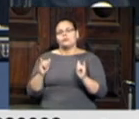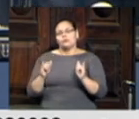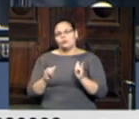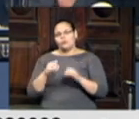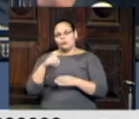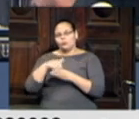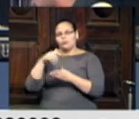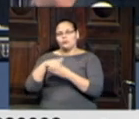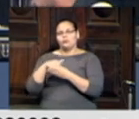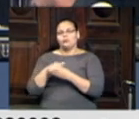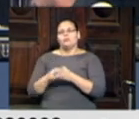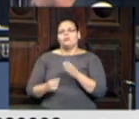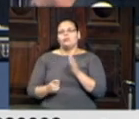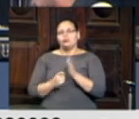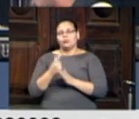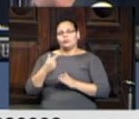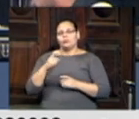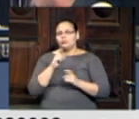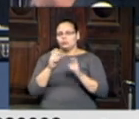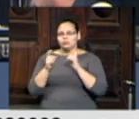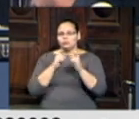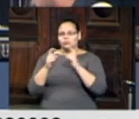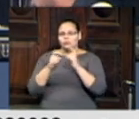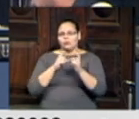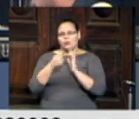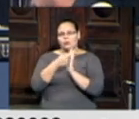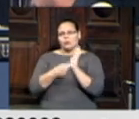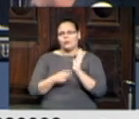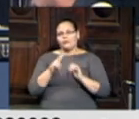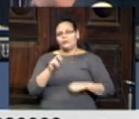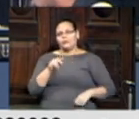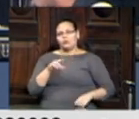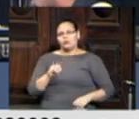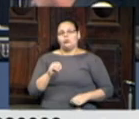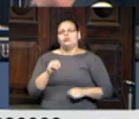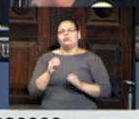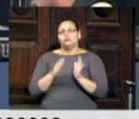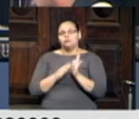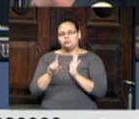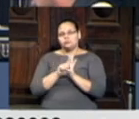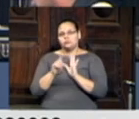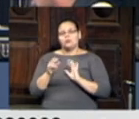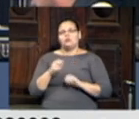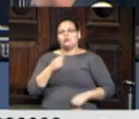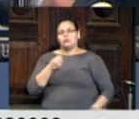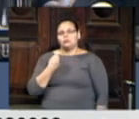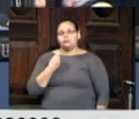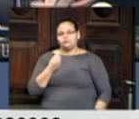Em votação, em segunda discussão, redação do vencido. Projeto de Lei